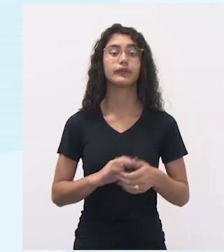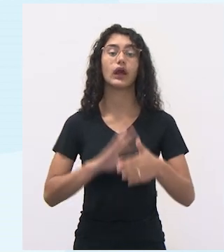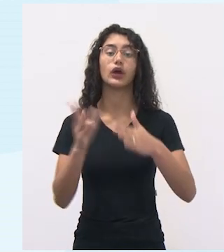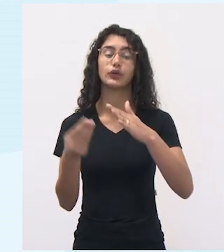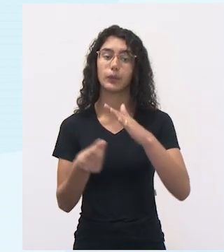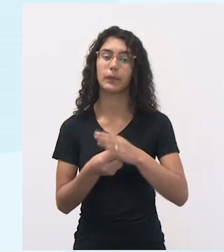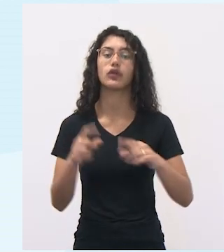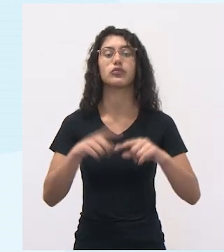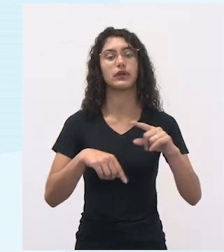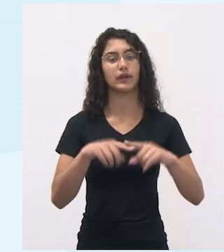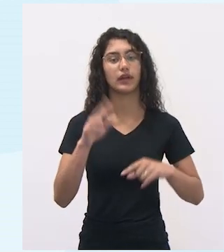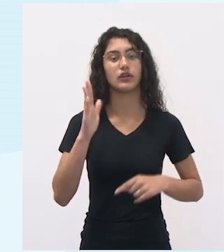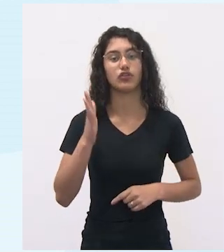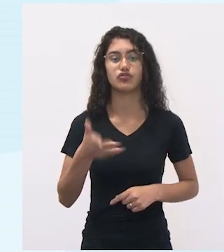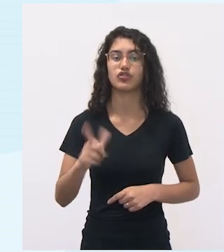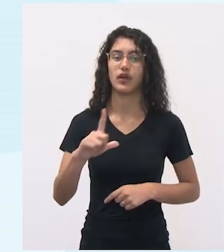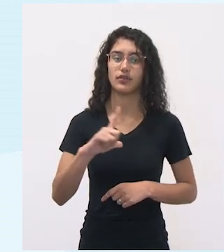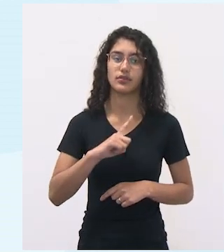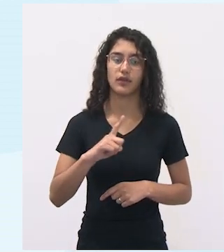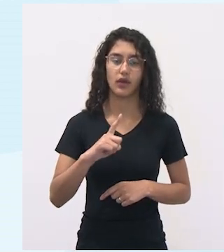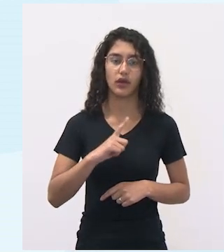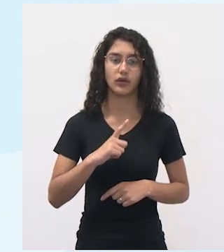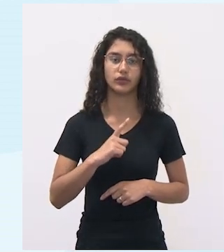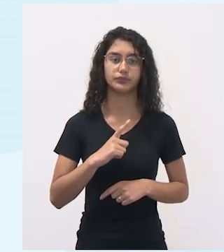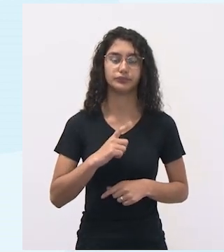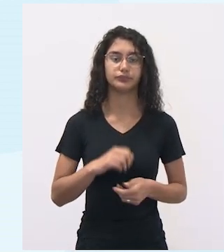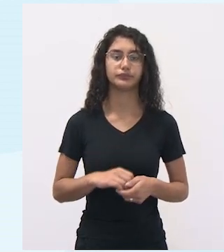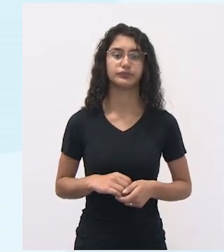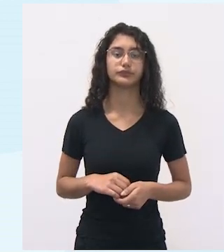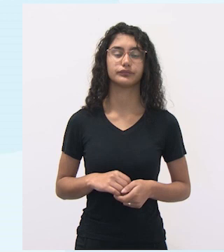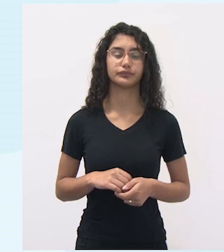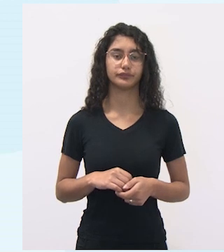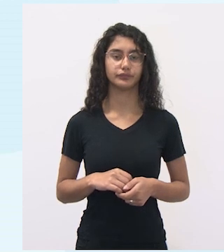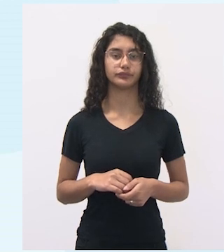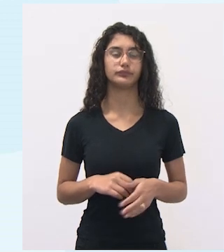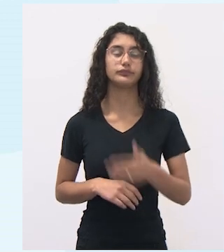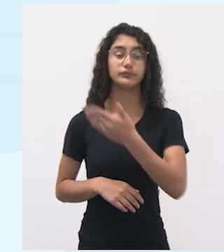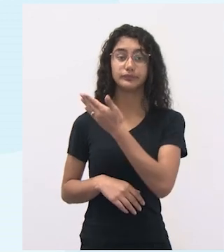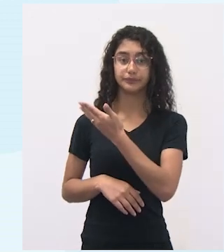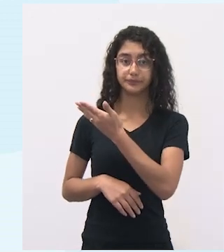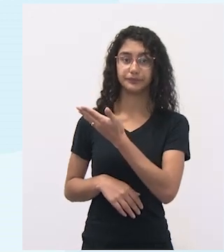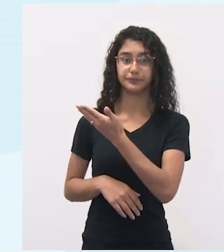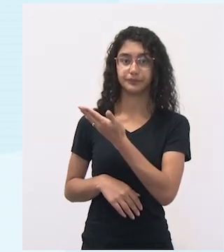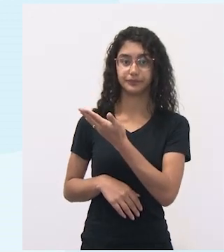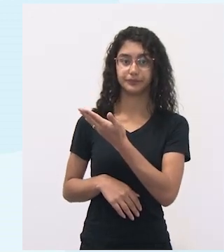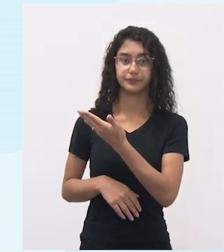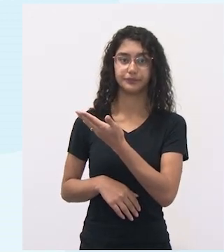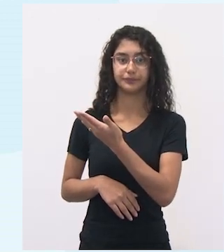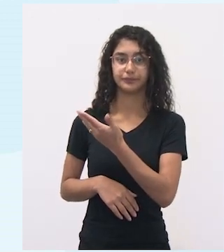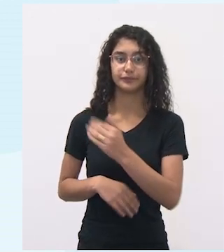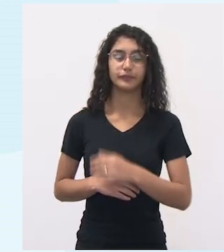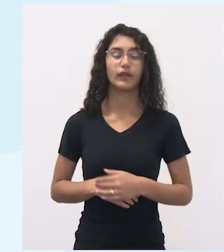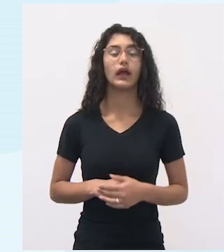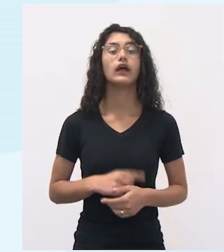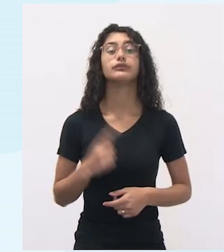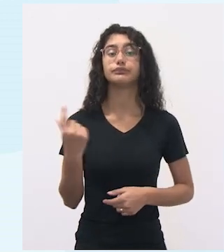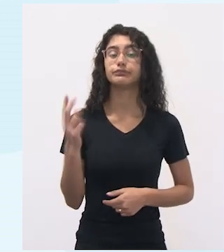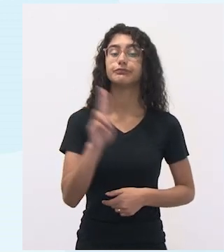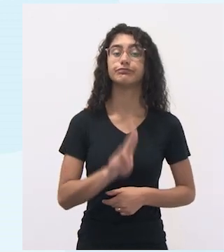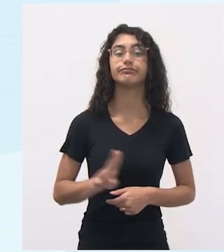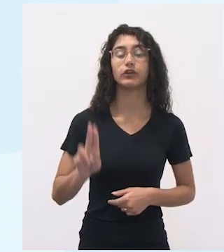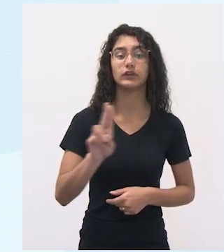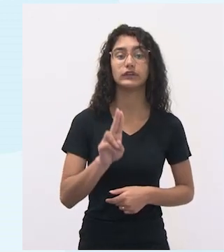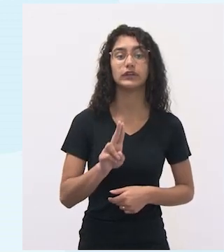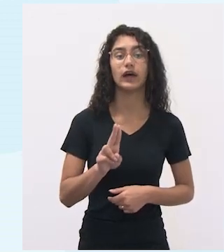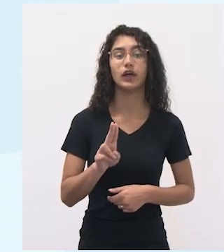já foram disponibilizados no começo do ano. Por exemplo, este material que vocês estão olhando aqui nesse PPT, ele foi utilizado no